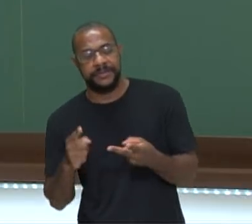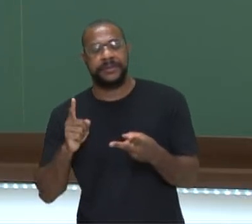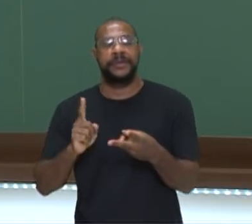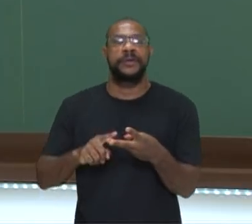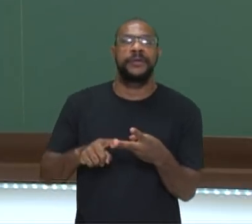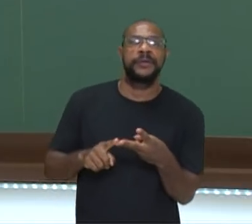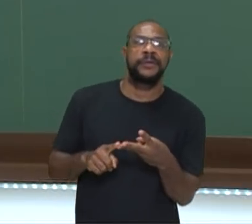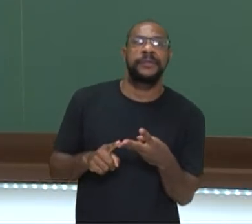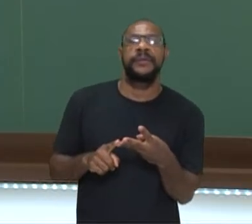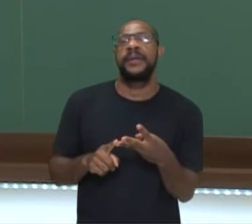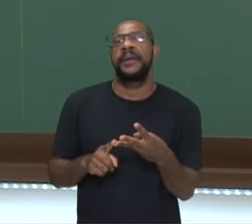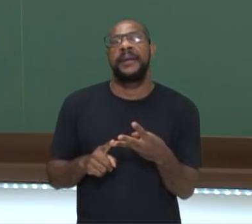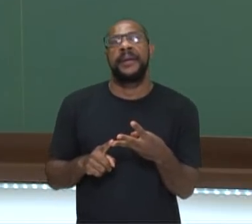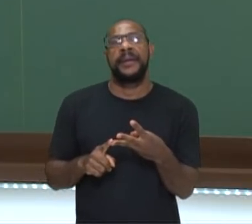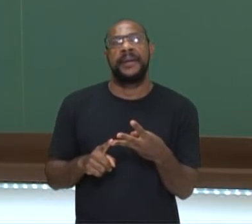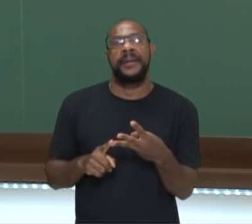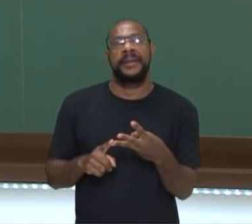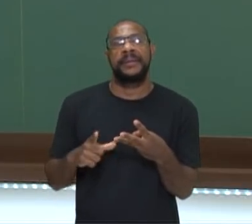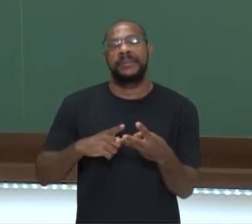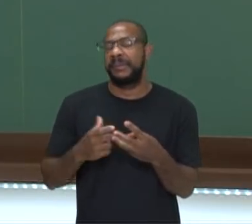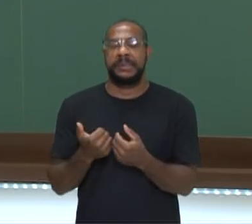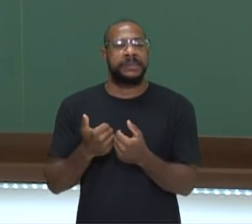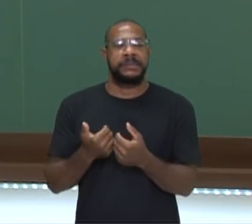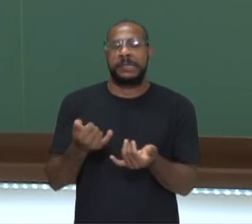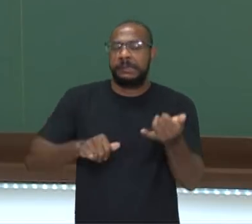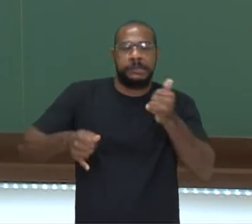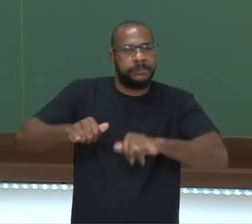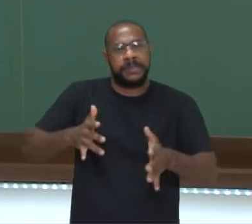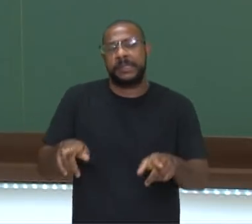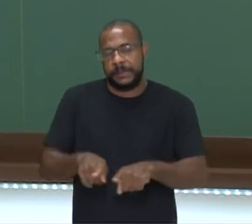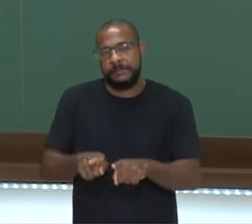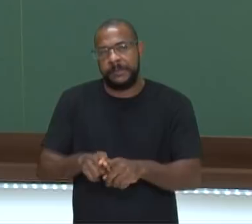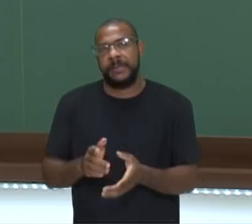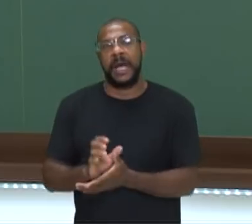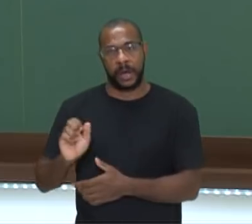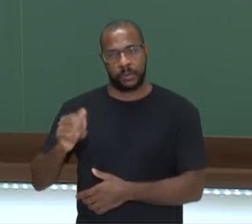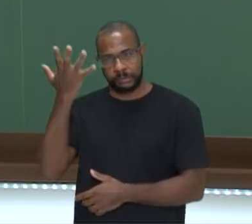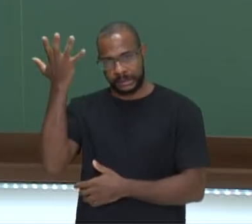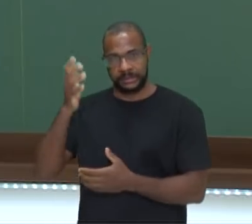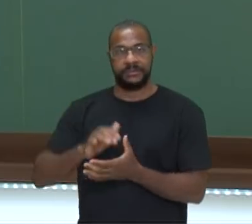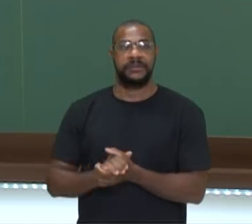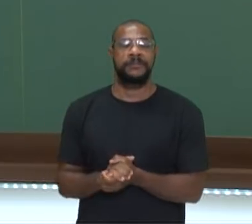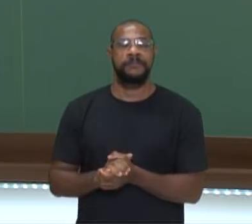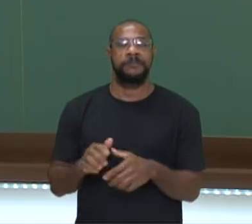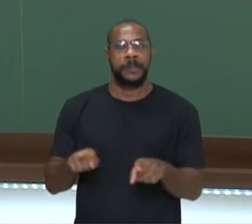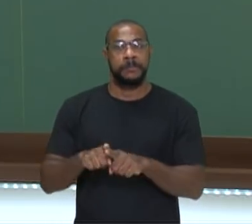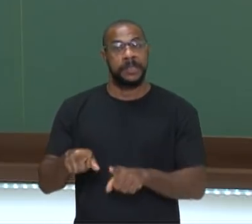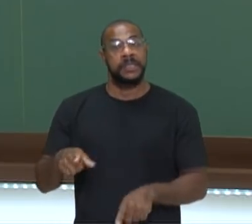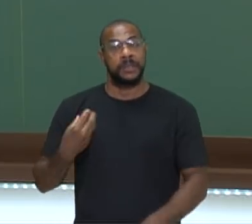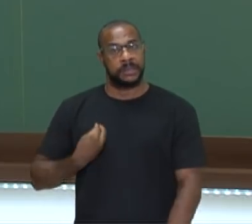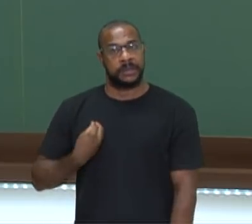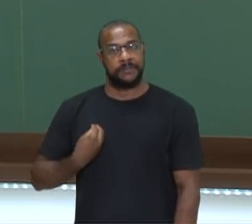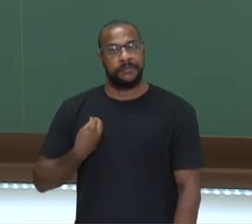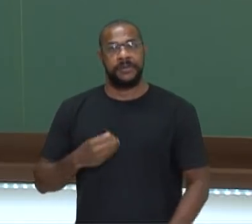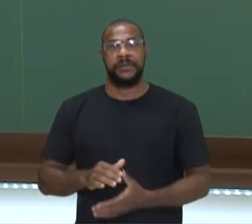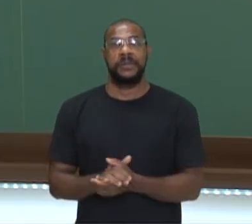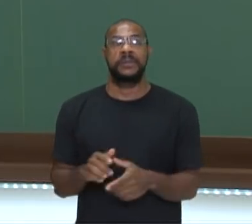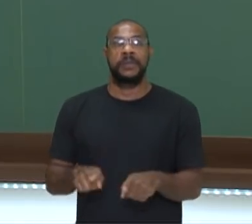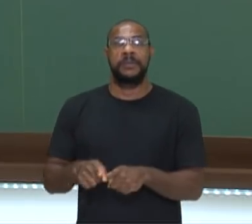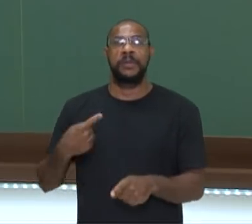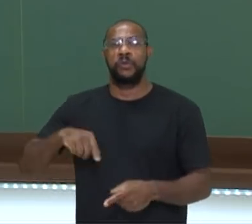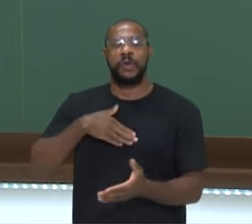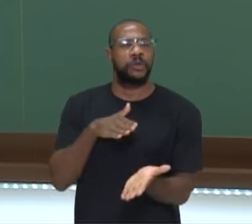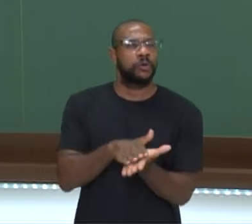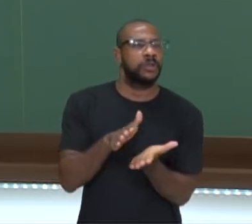da matemática, óbvio, e também dentro da química, em outras partes também, né? Da nossa vida, né? Nosso consumo